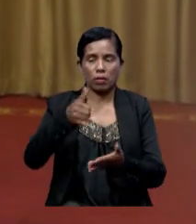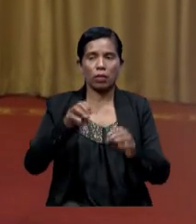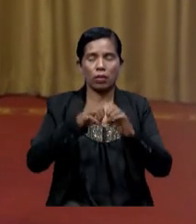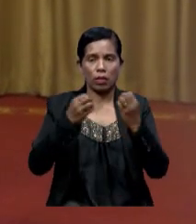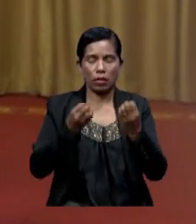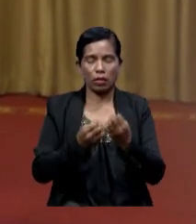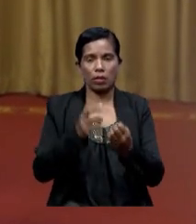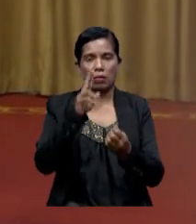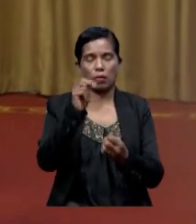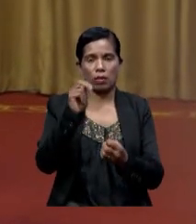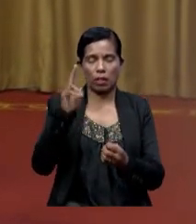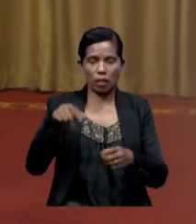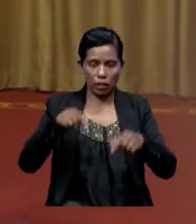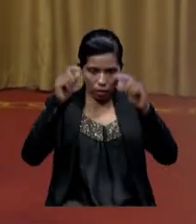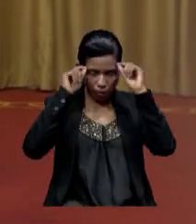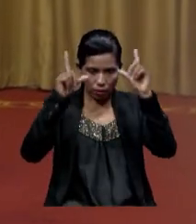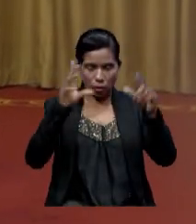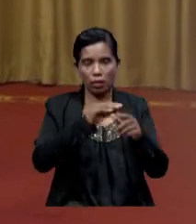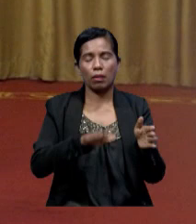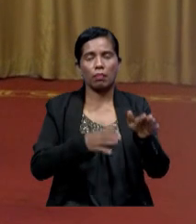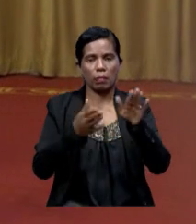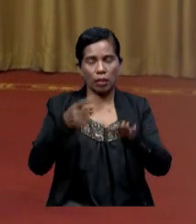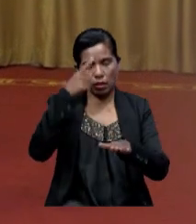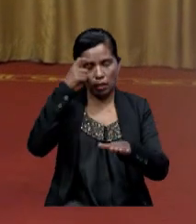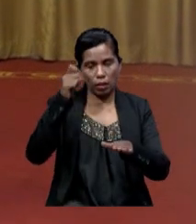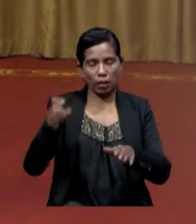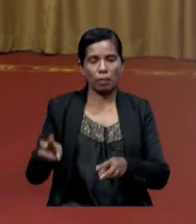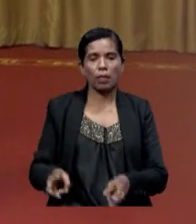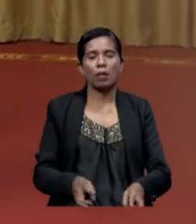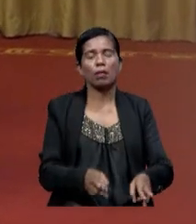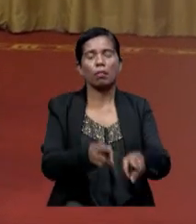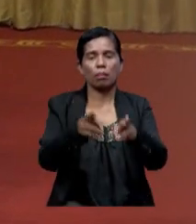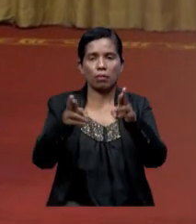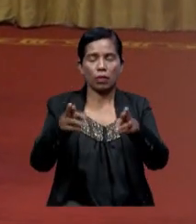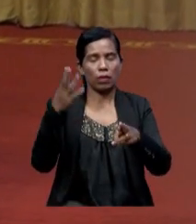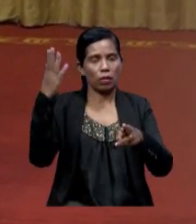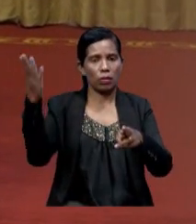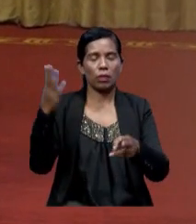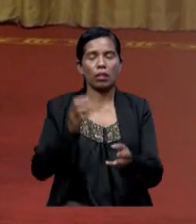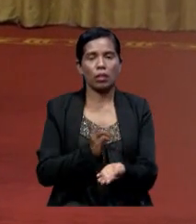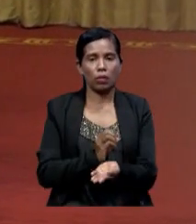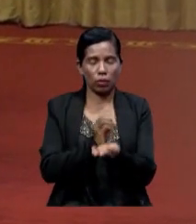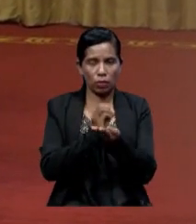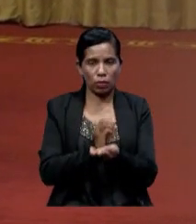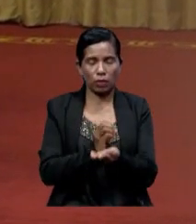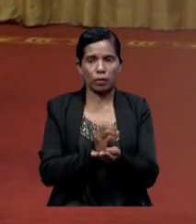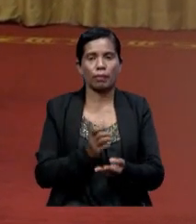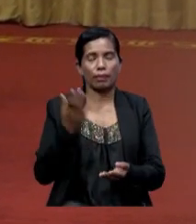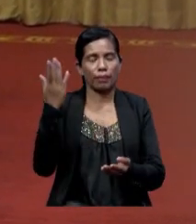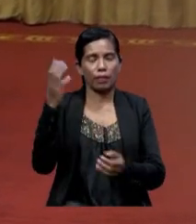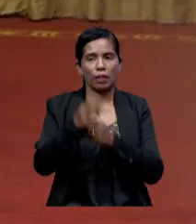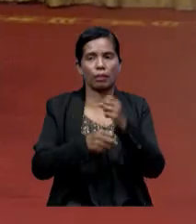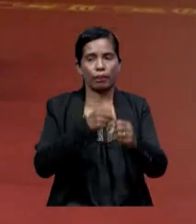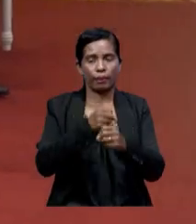Nações Unidas nian e Timor-Leste, no mate, tamba mota noel ECAT, lori e região administrativa especial o Ecusi Ambeno e